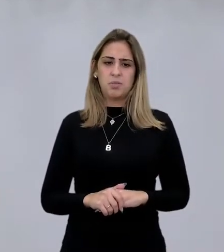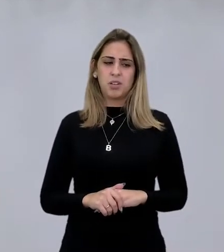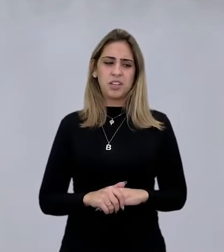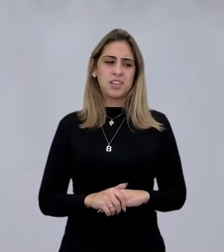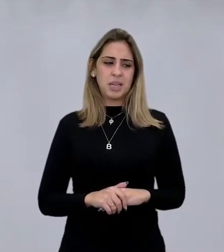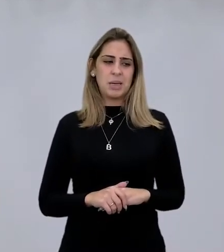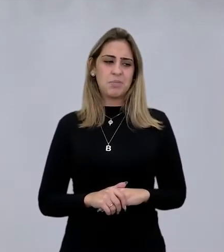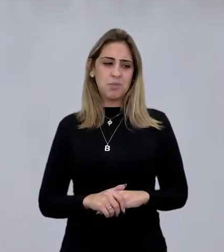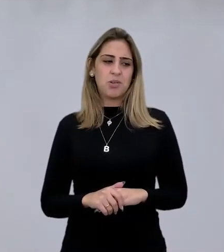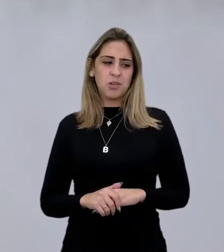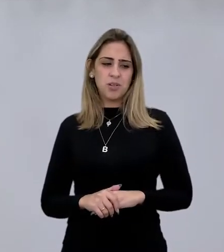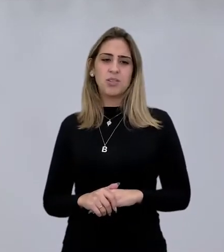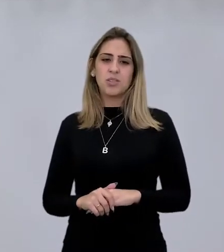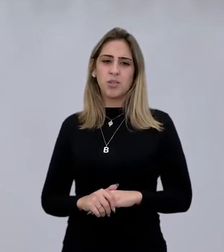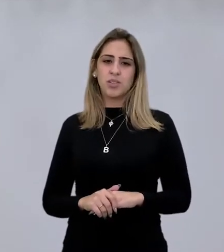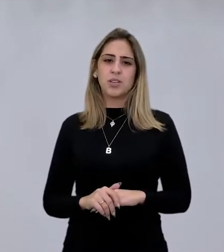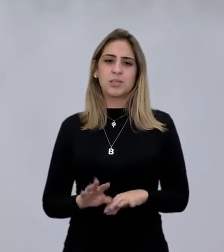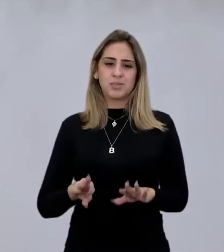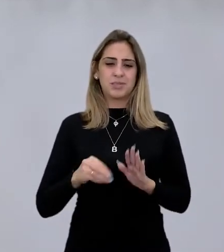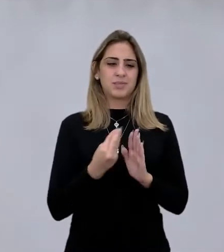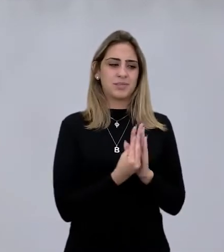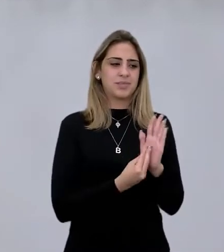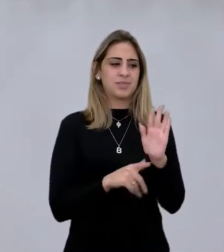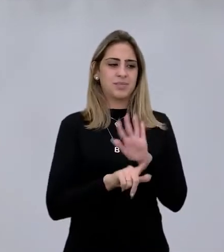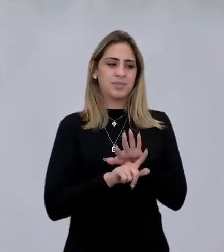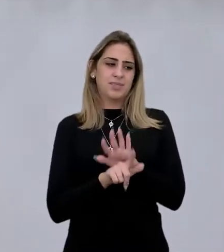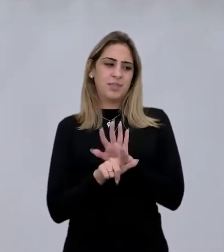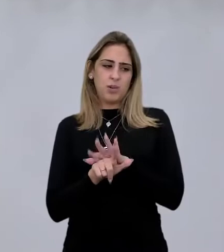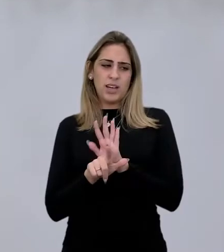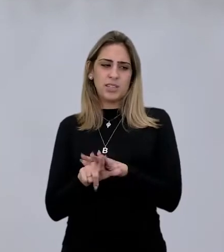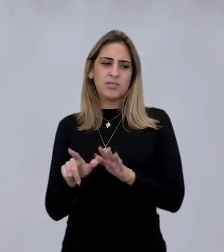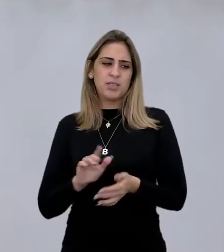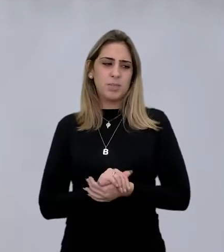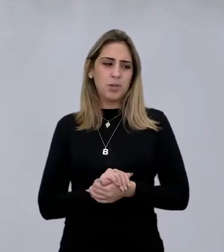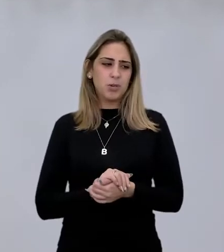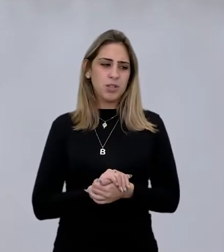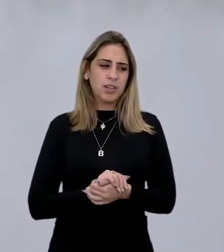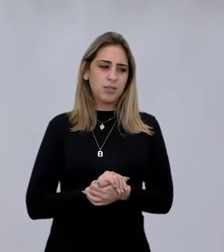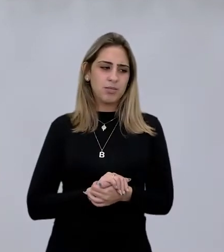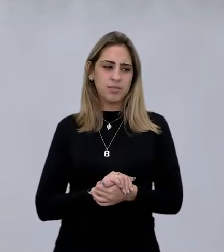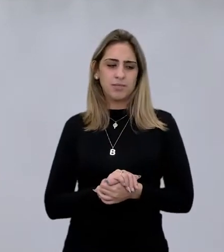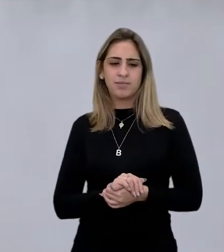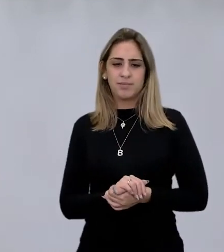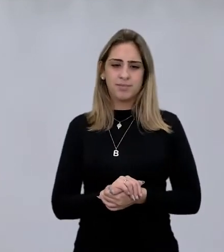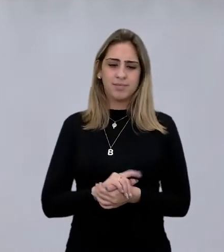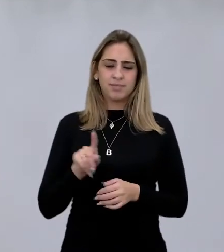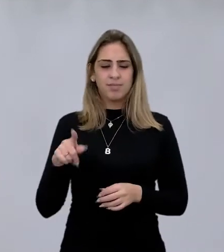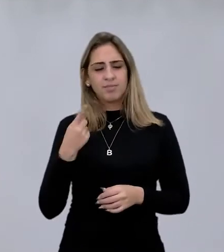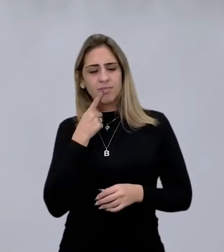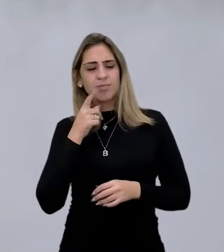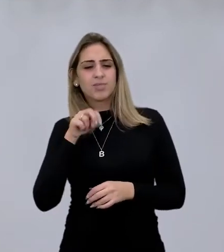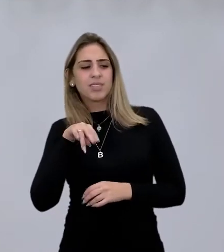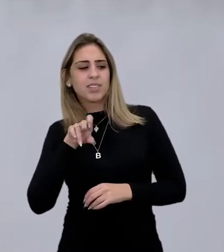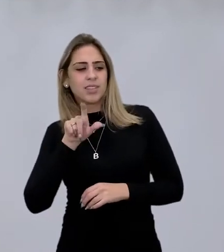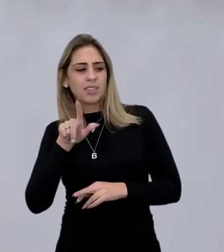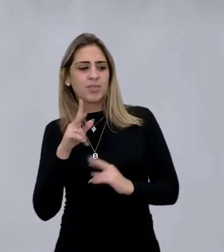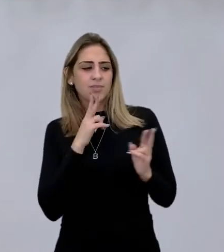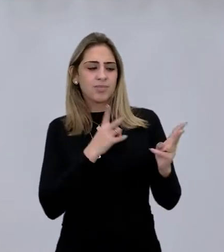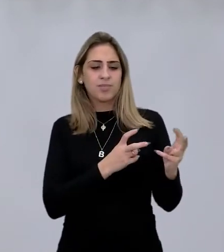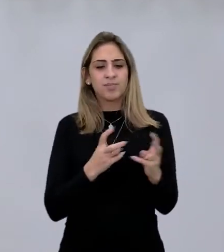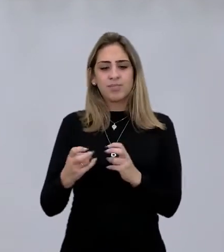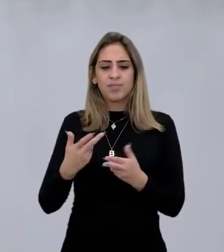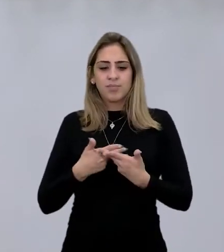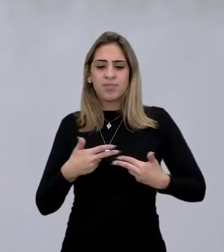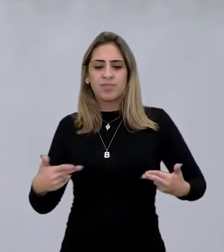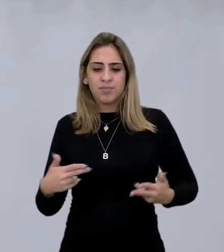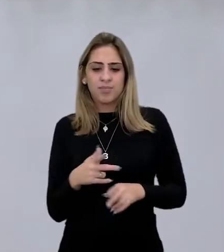para as pessoas não ligam e não cumprem mais a lei e nem estão pedindo para que ela seja cumprida. É um sinal de que precisa haver uma mudança